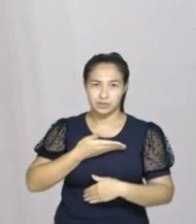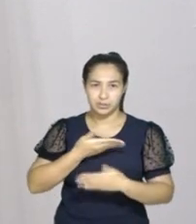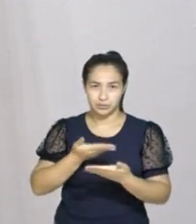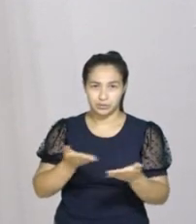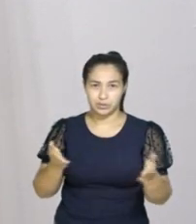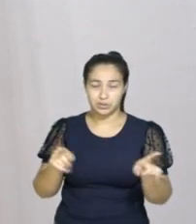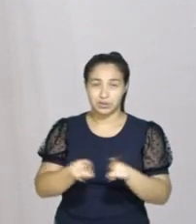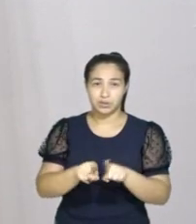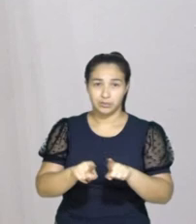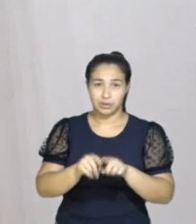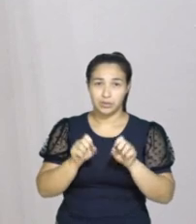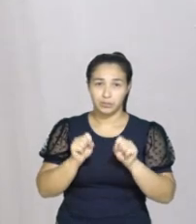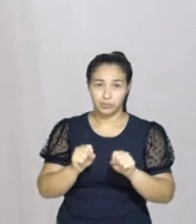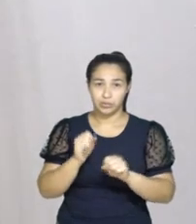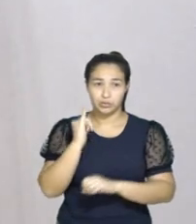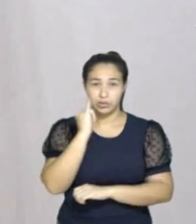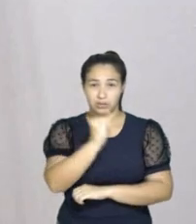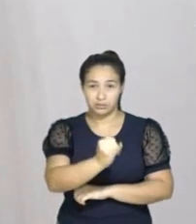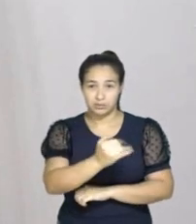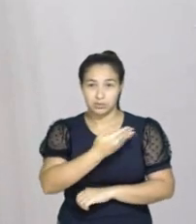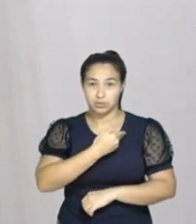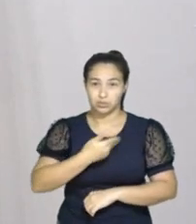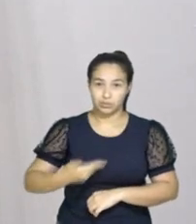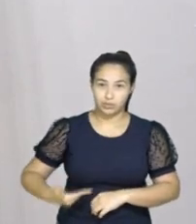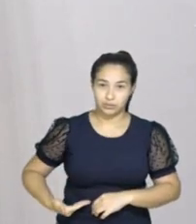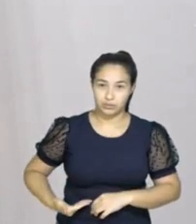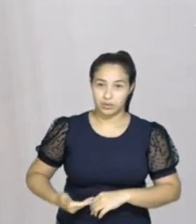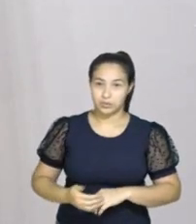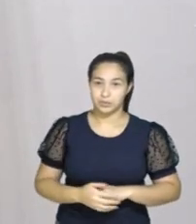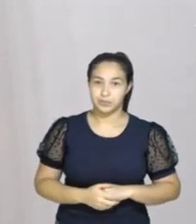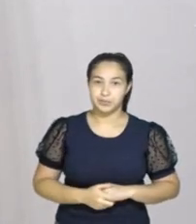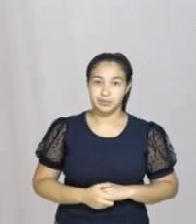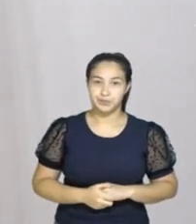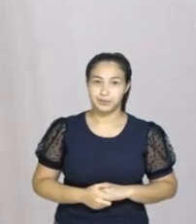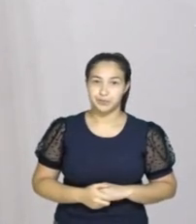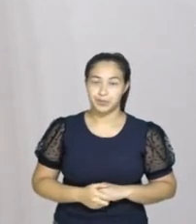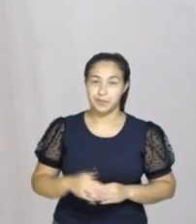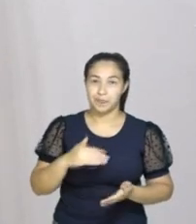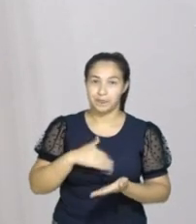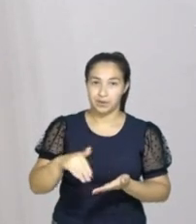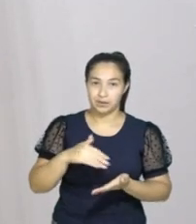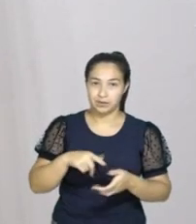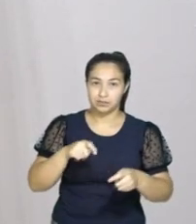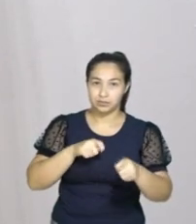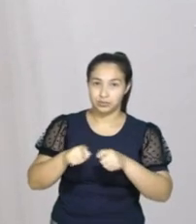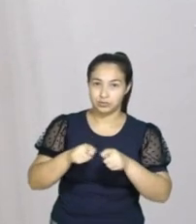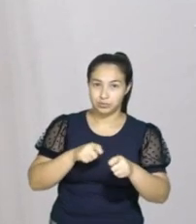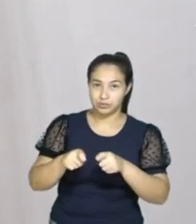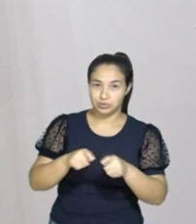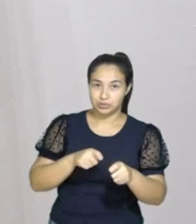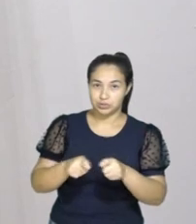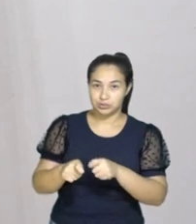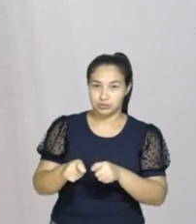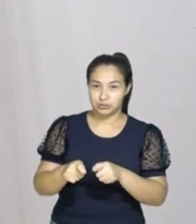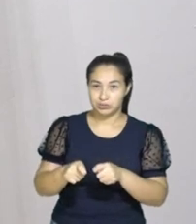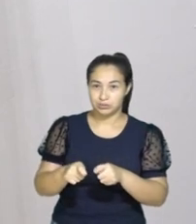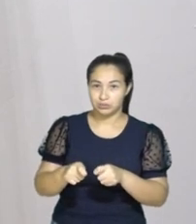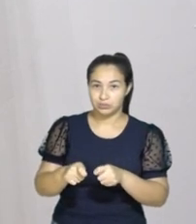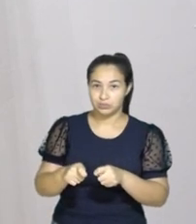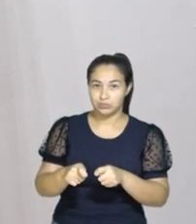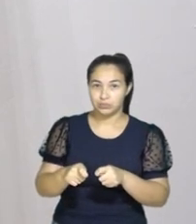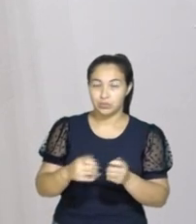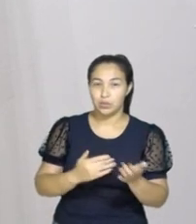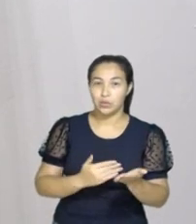chegasse ao governo chegasse a secretaria de administração que